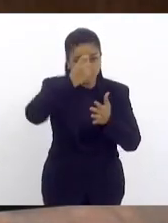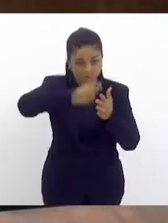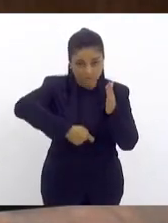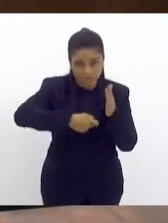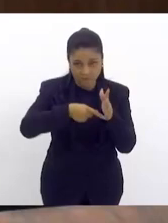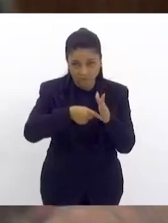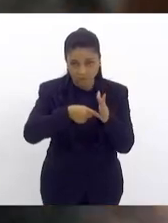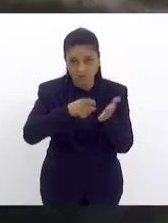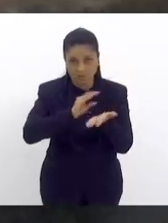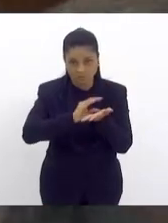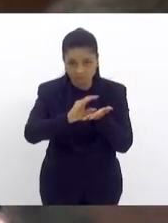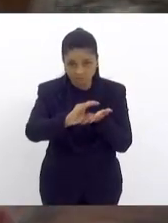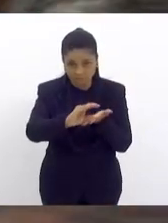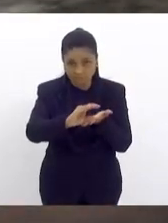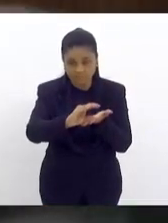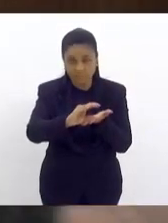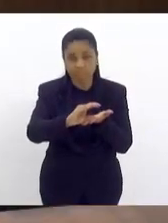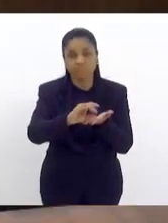mudamos